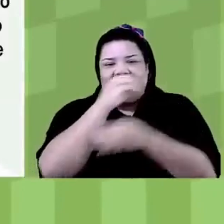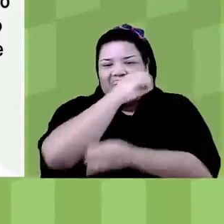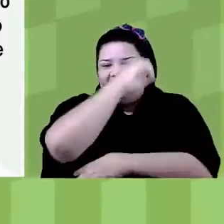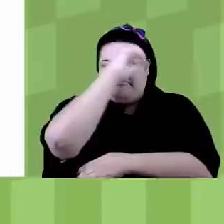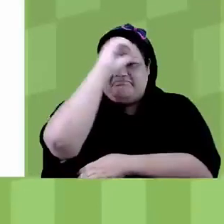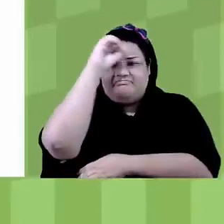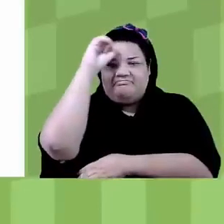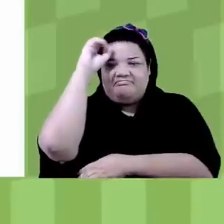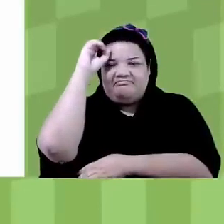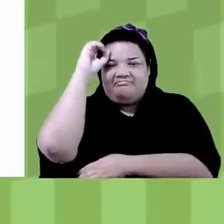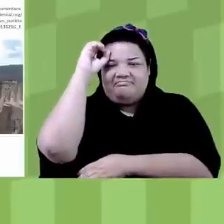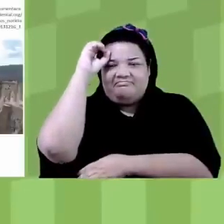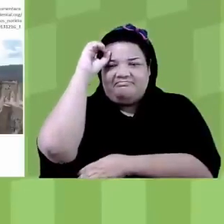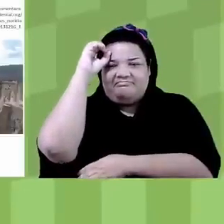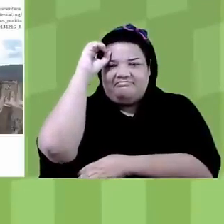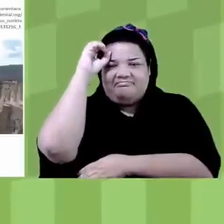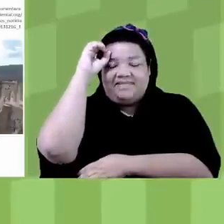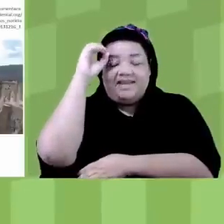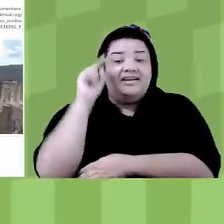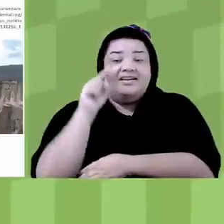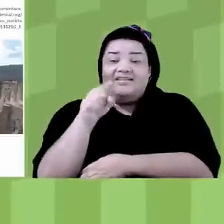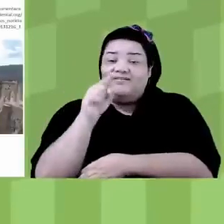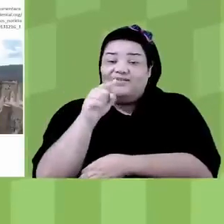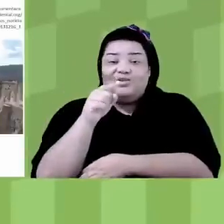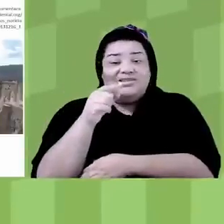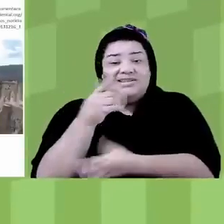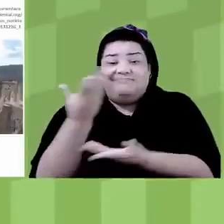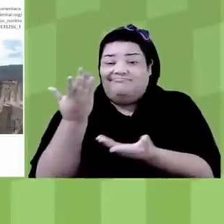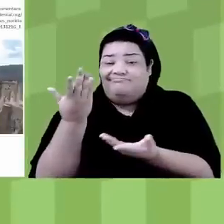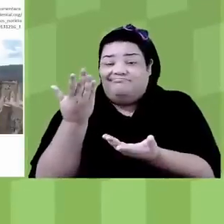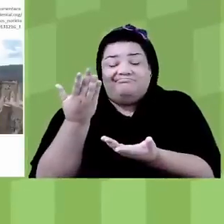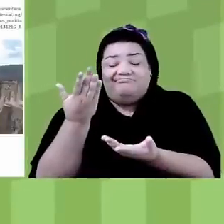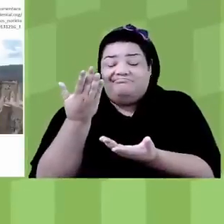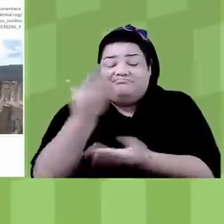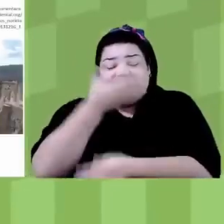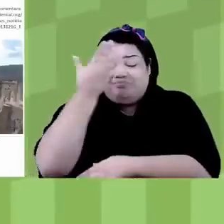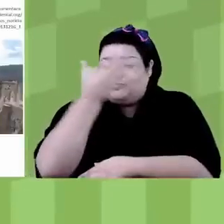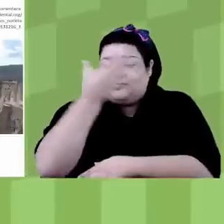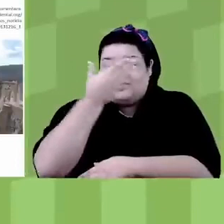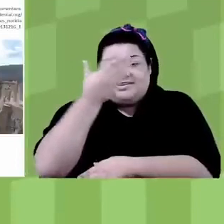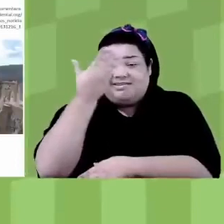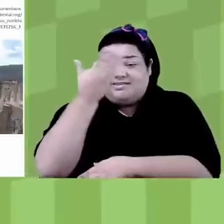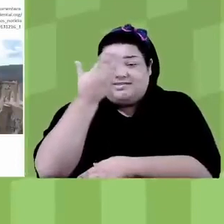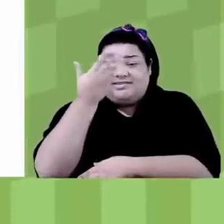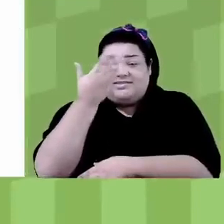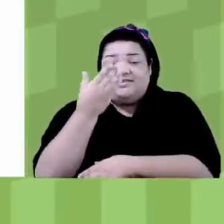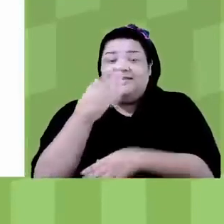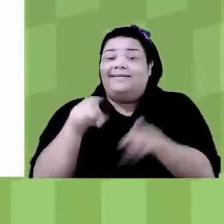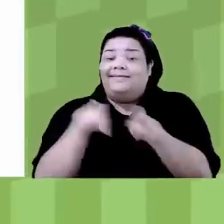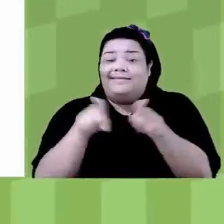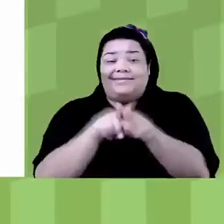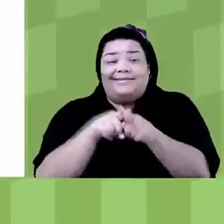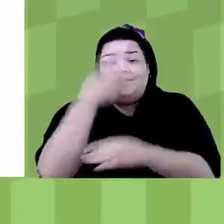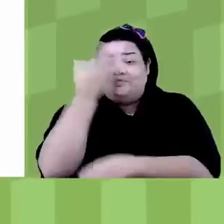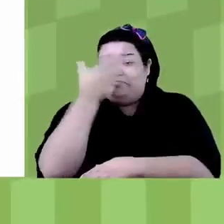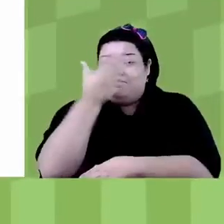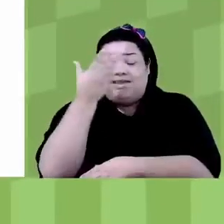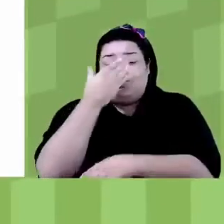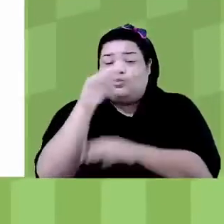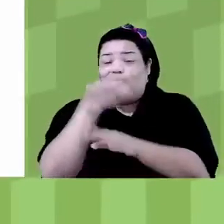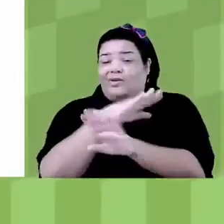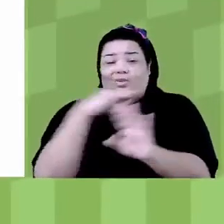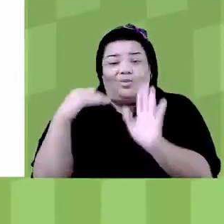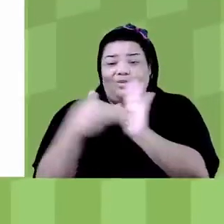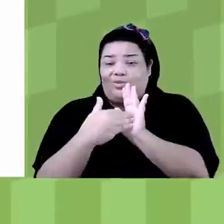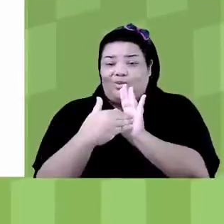não enxerga o perigo e você não consegue enxergar o resto. Então, o risco é